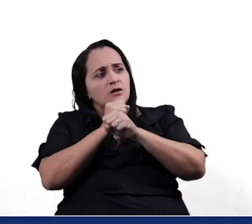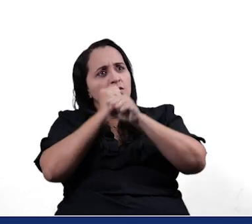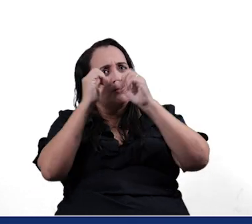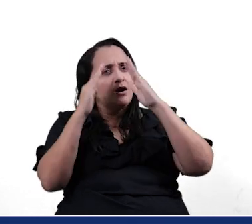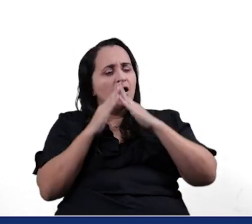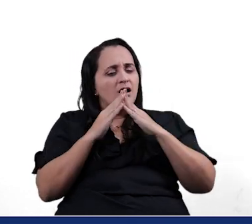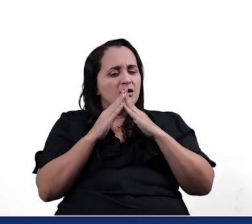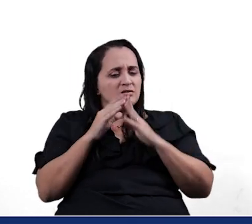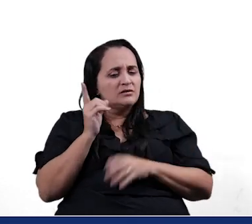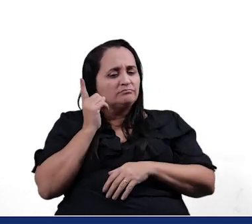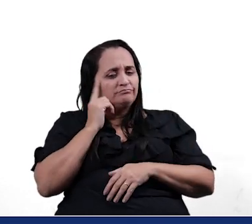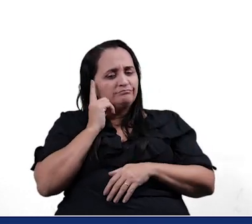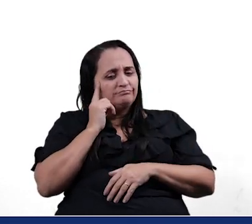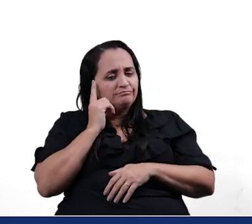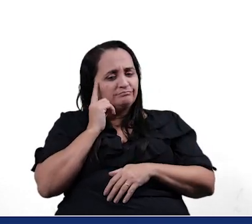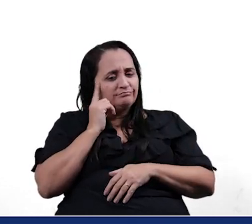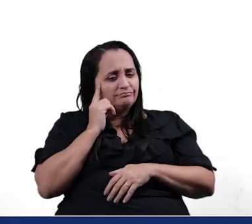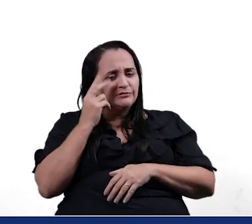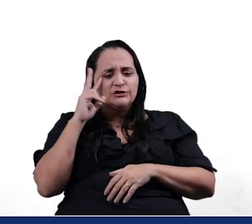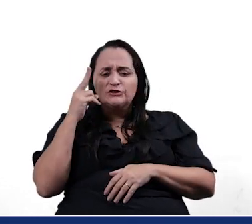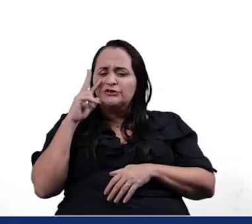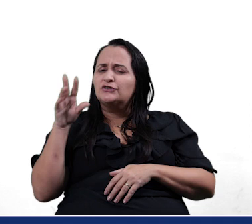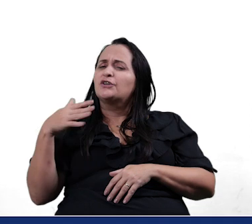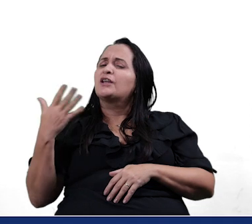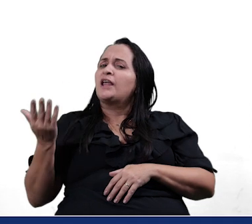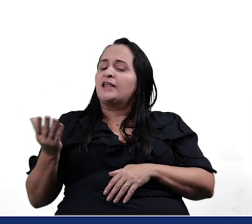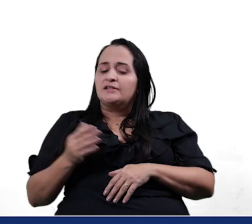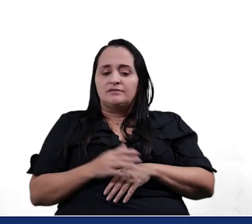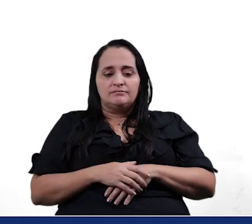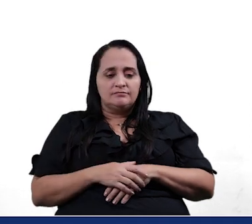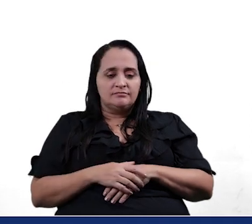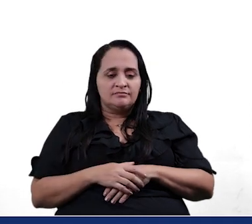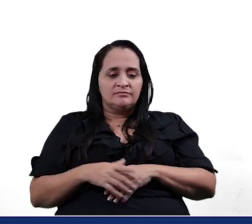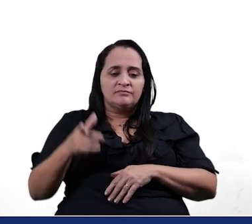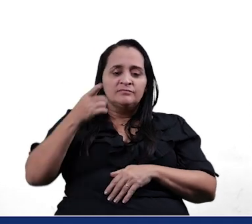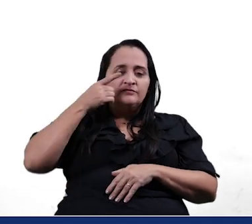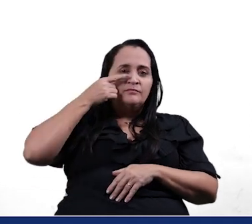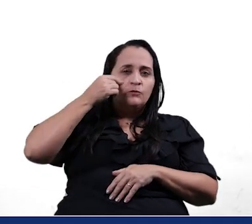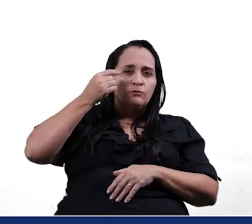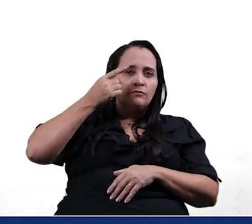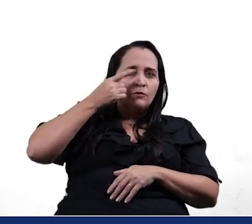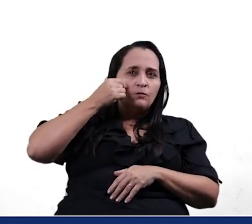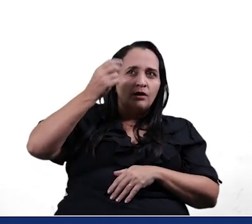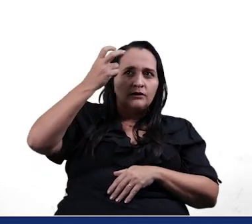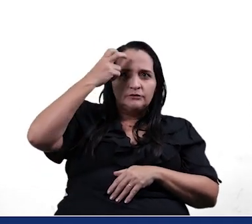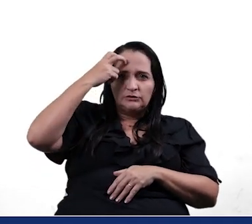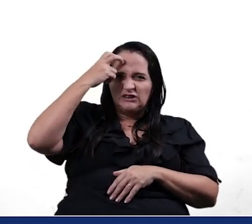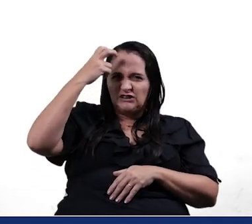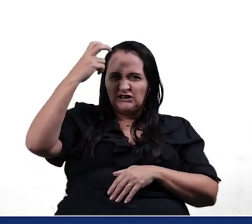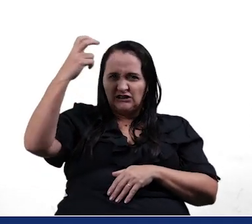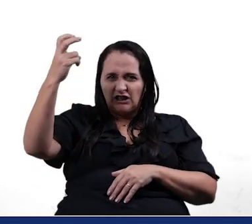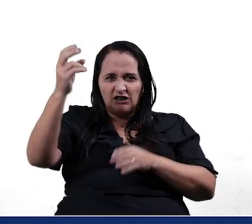Que história é essa? Agora outra aqui. O gato parecia inteligente e astuto. O jovem